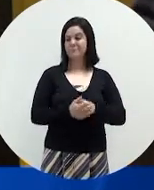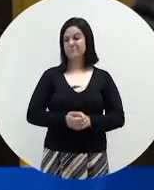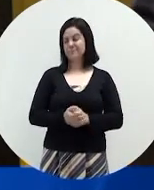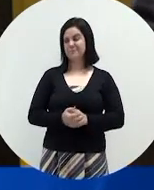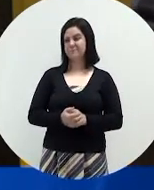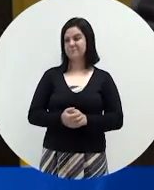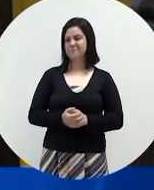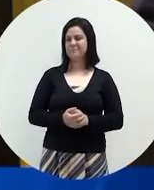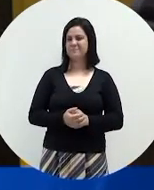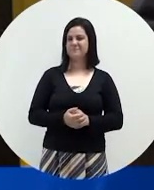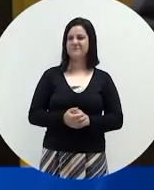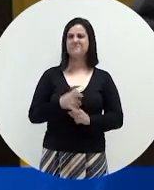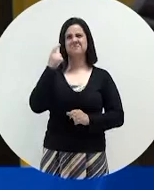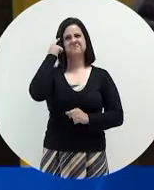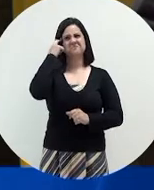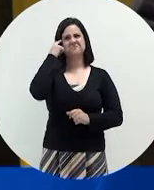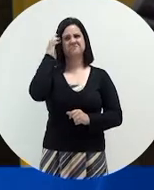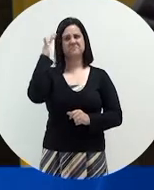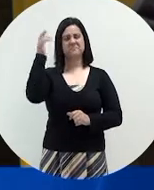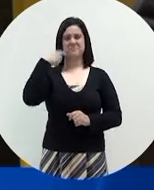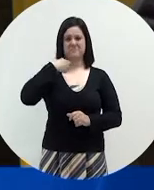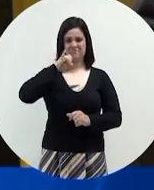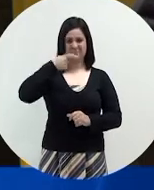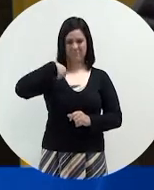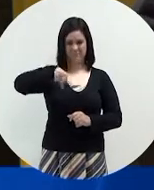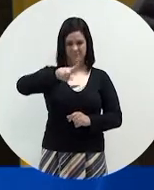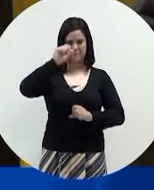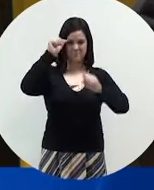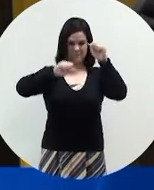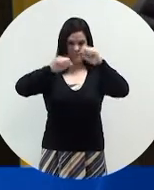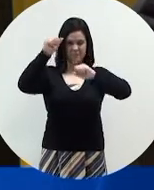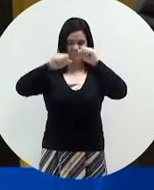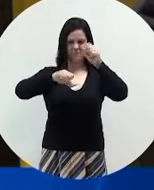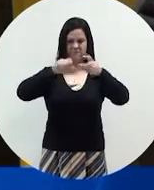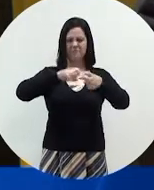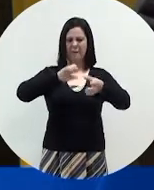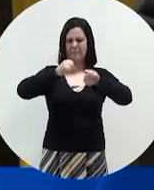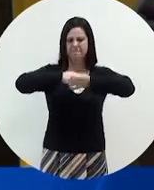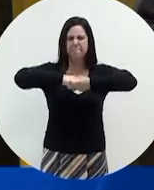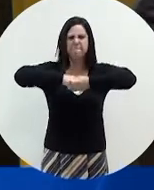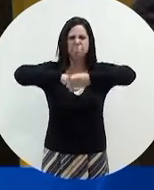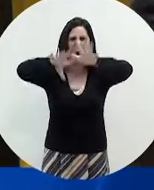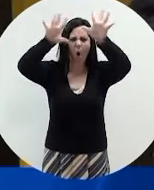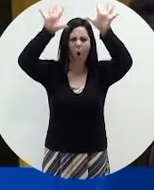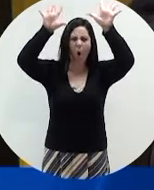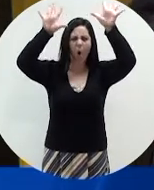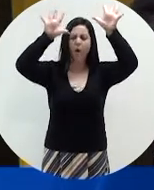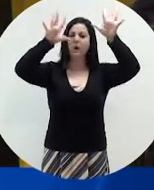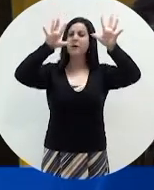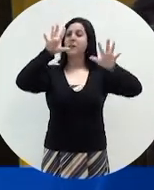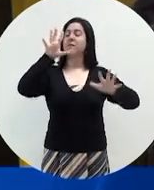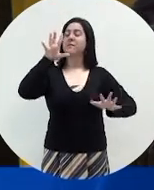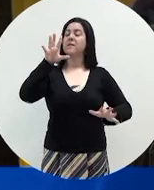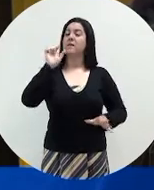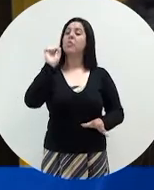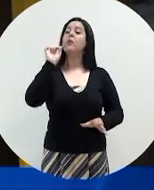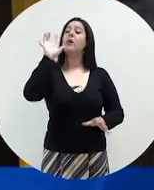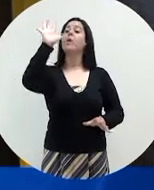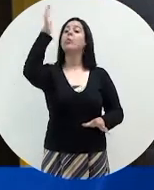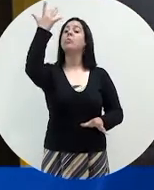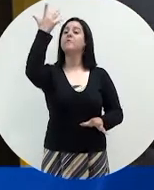mares, ela começa a se mexer outra vez e se modificar até que vire o homem,